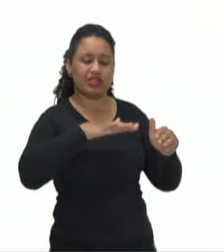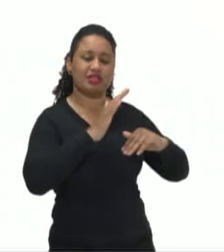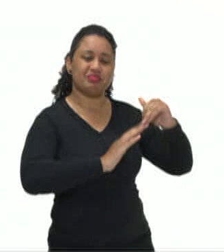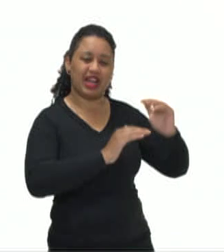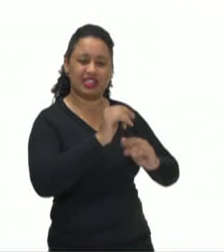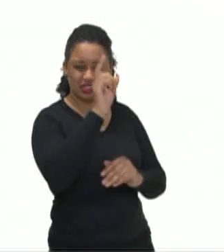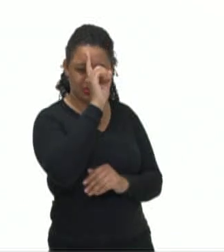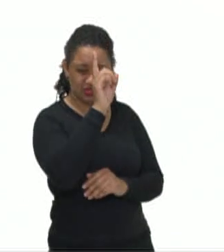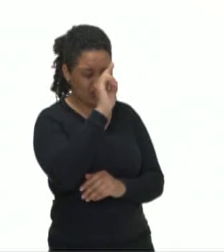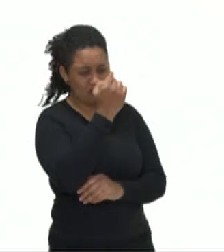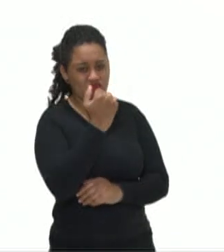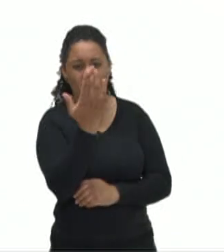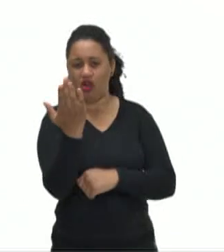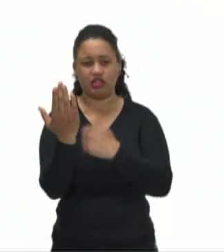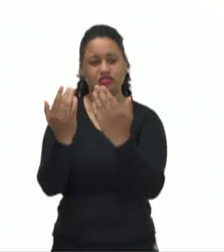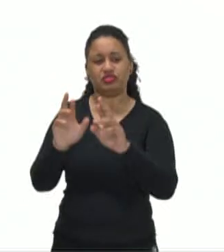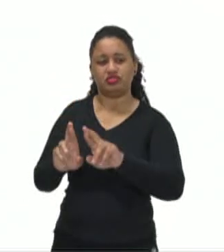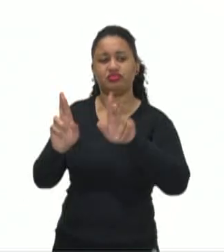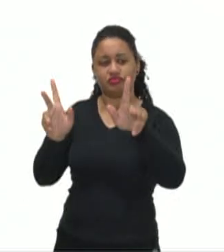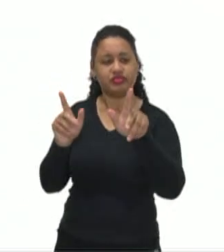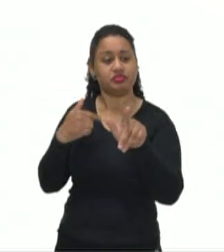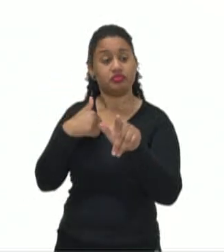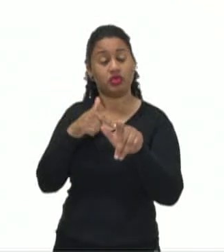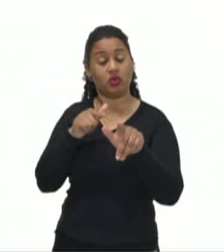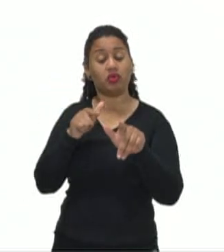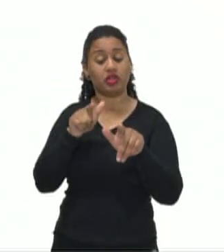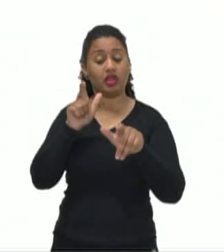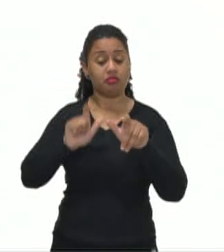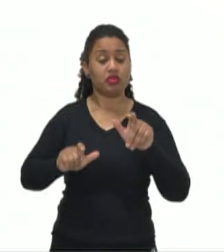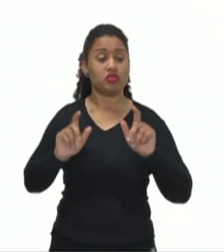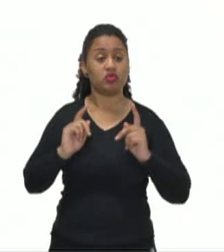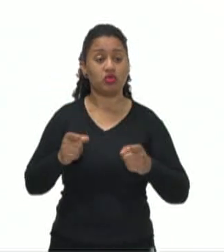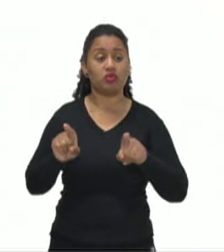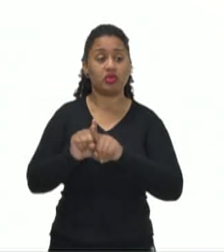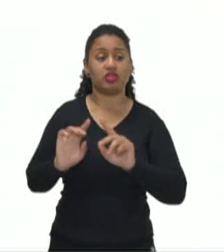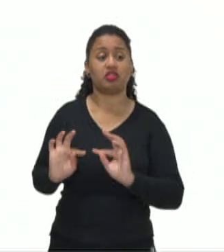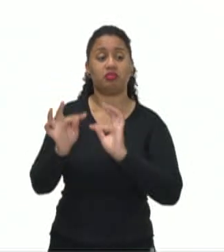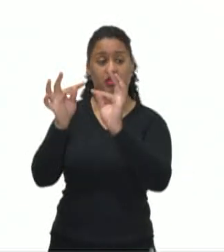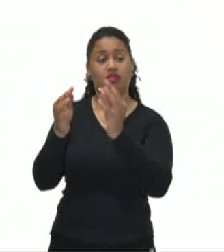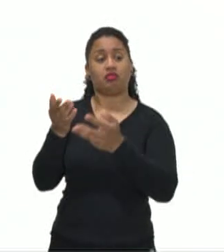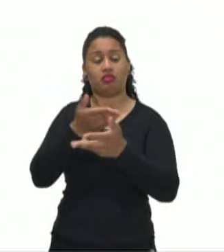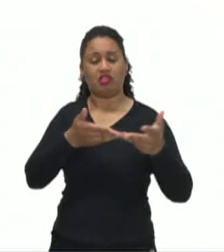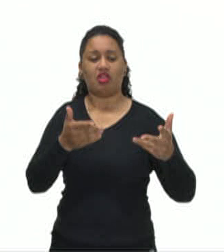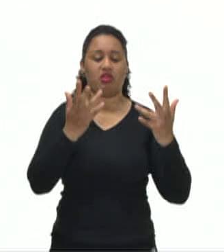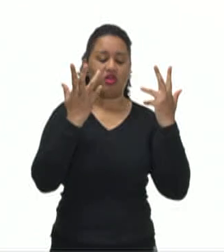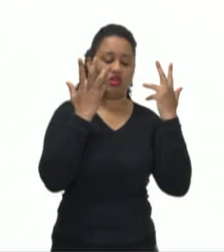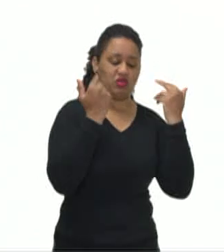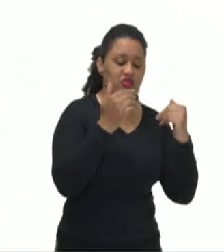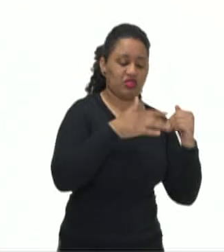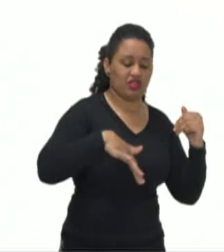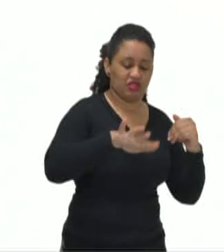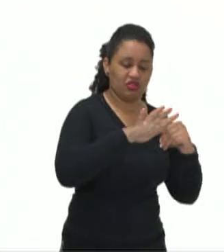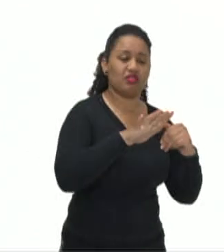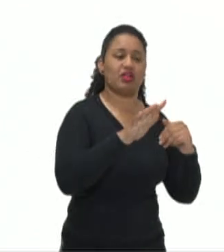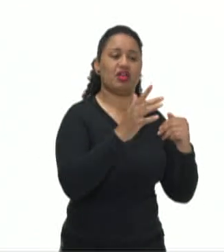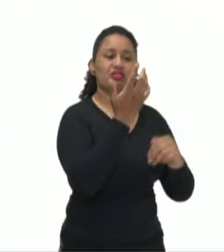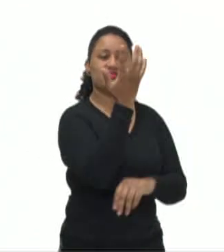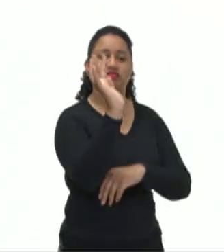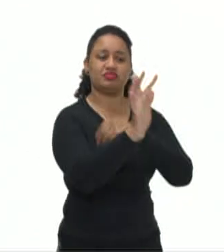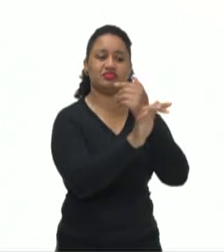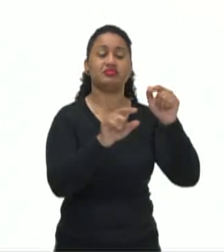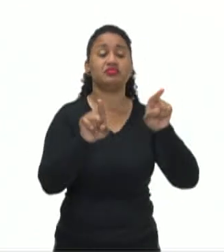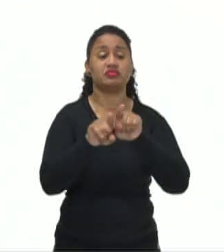que integra o homem e sua tecnologia ao meio natural e urbano, no contexto do lazer e do